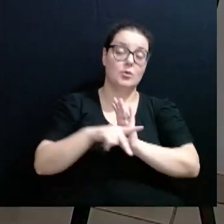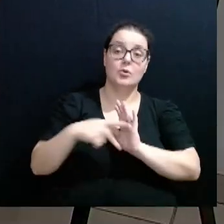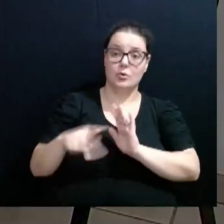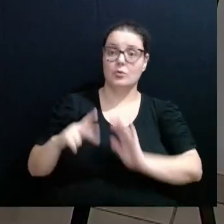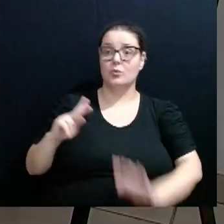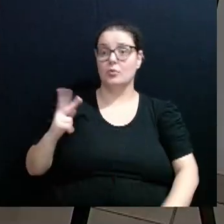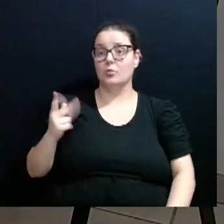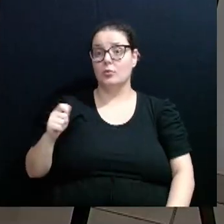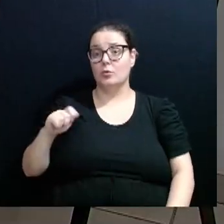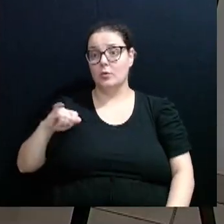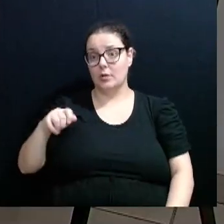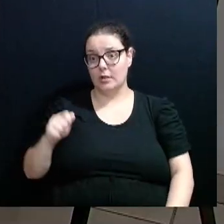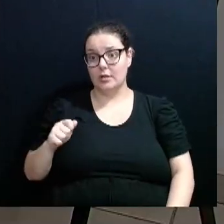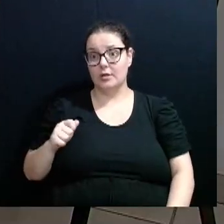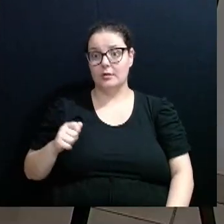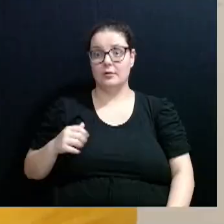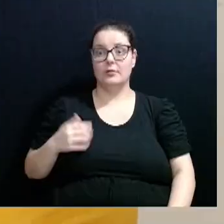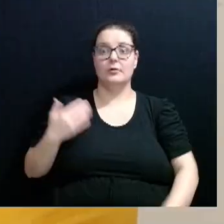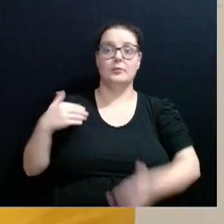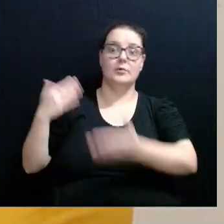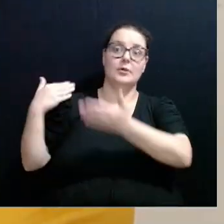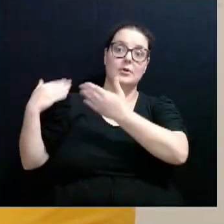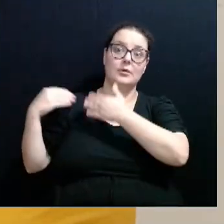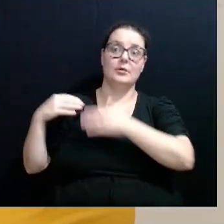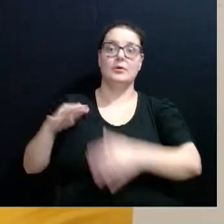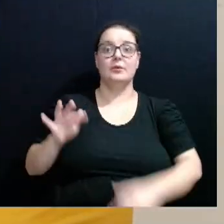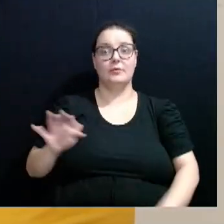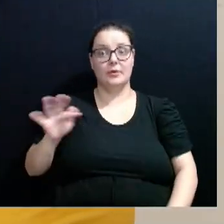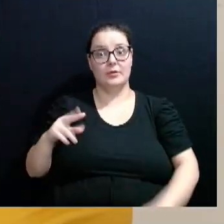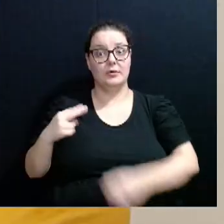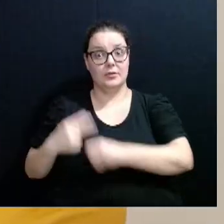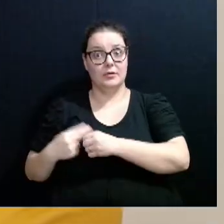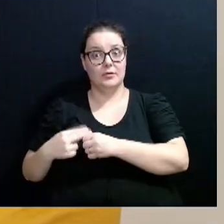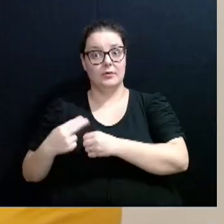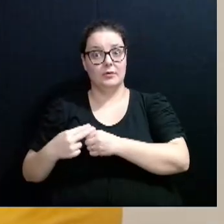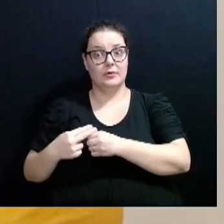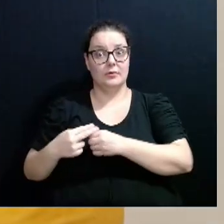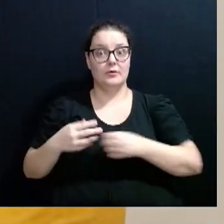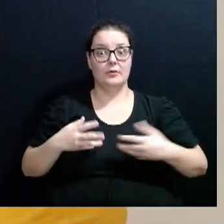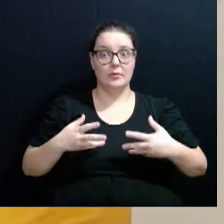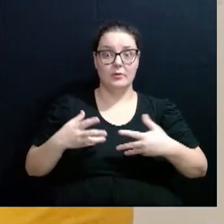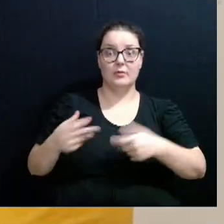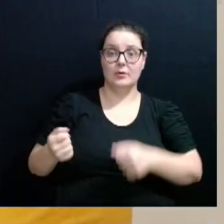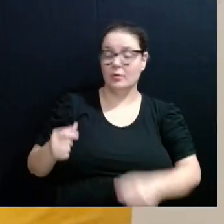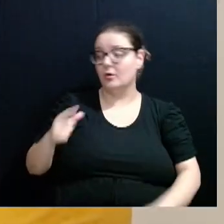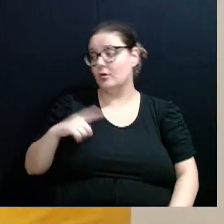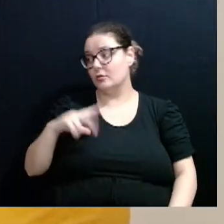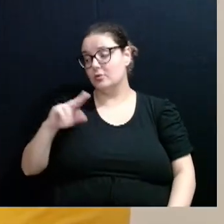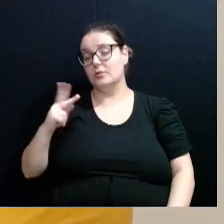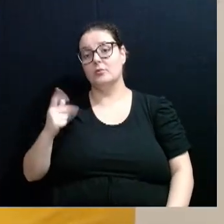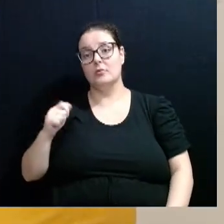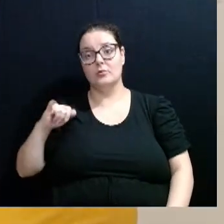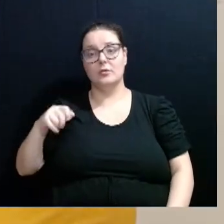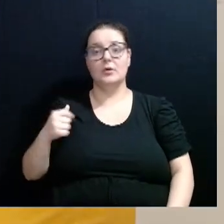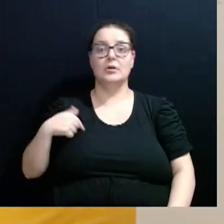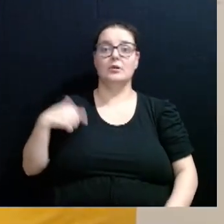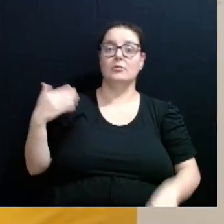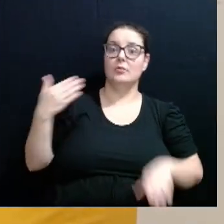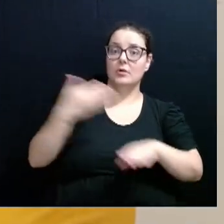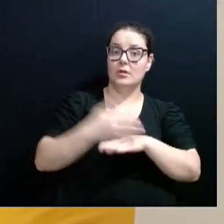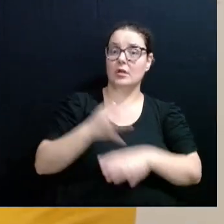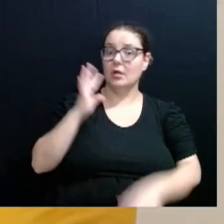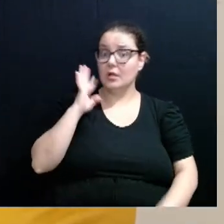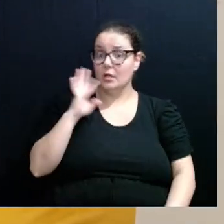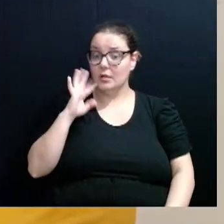dos meus tempos de faculdade de Unicamp, que convidou, olha, existe o AJA que eu estou participando e é muito bom, venha